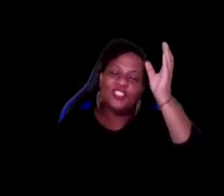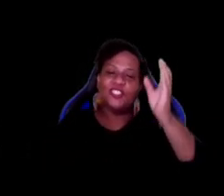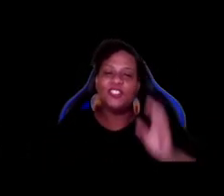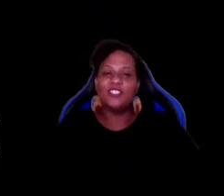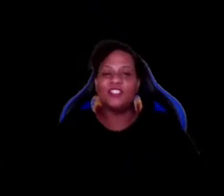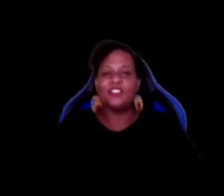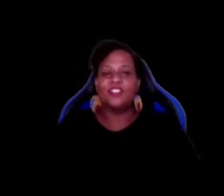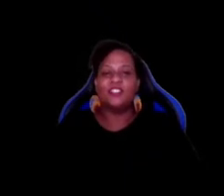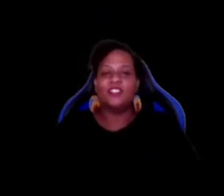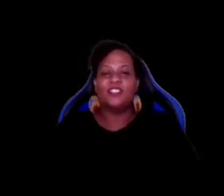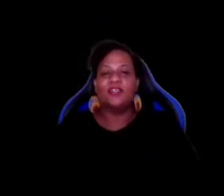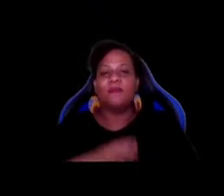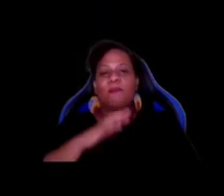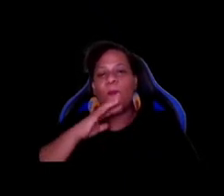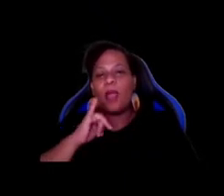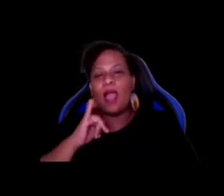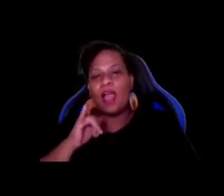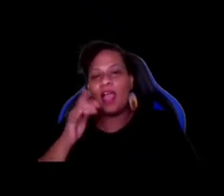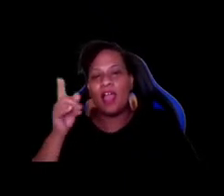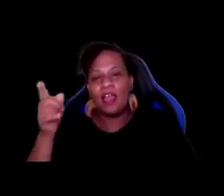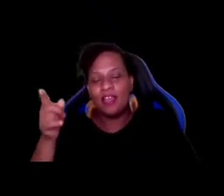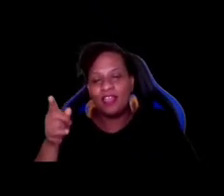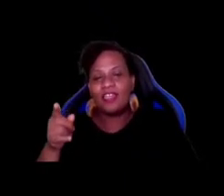meu pai Manuel,